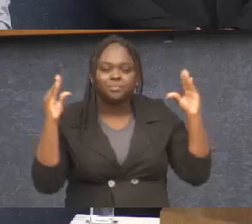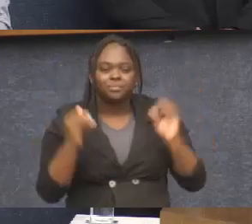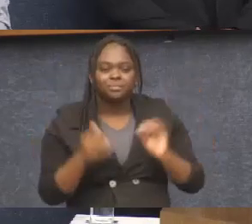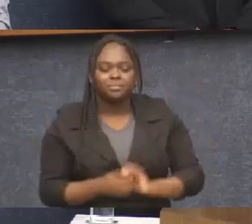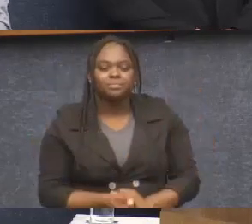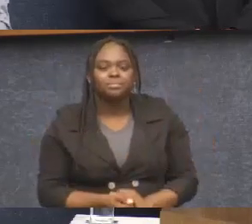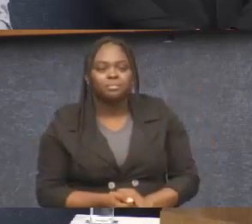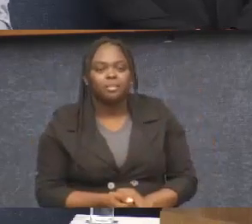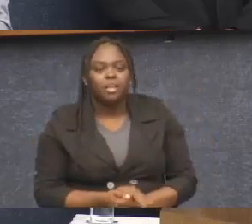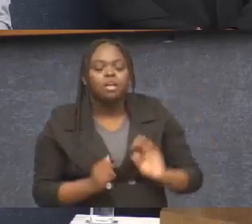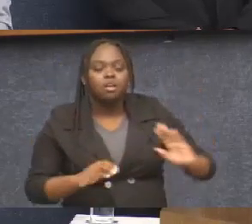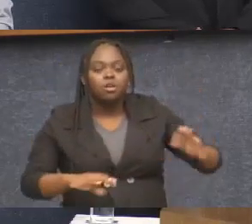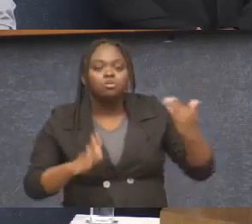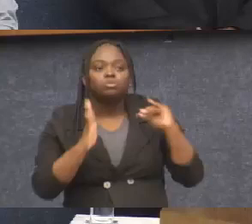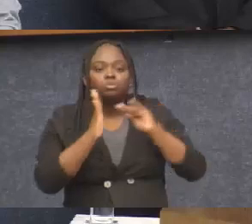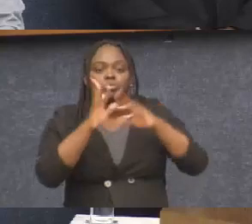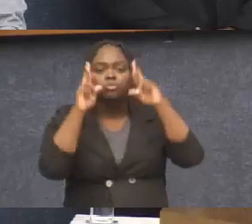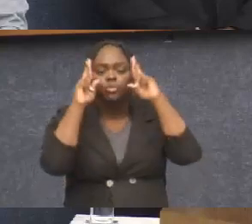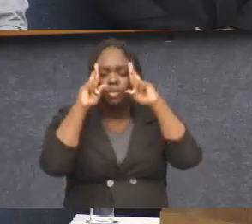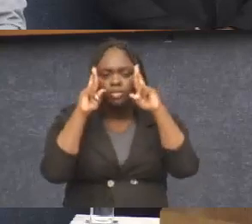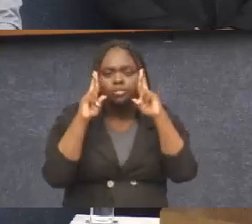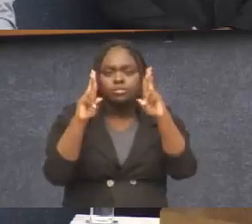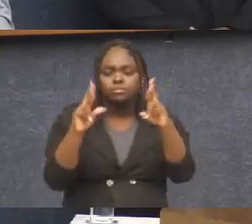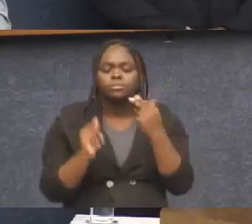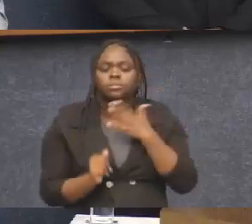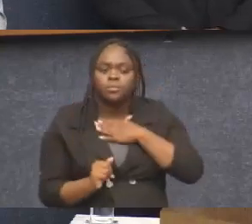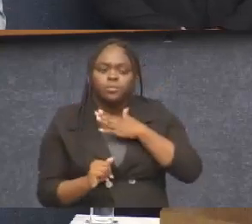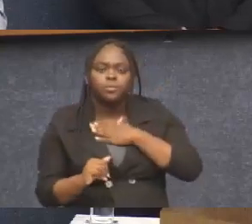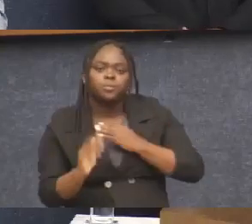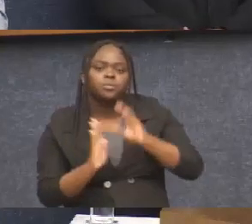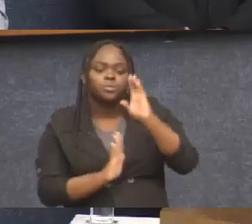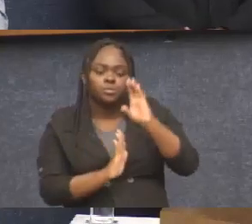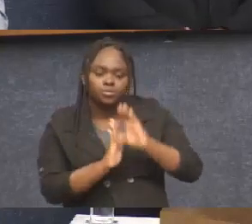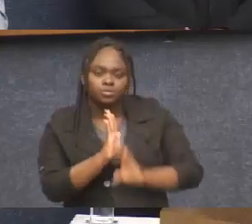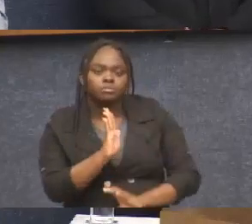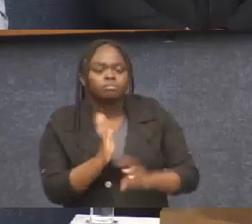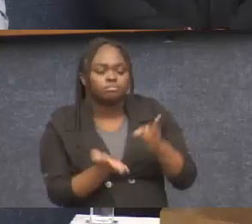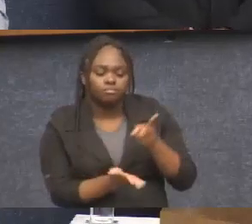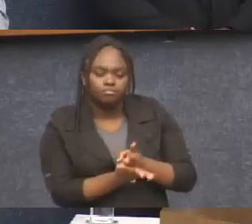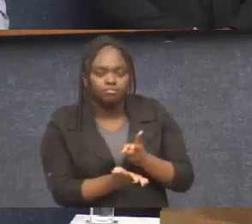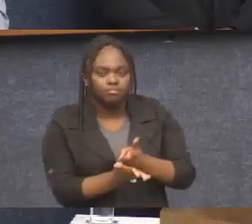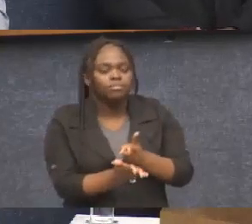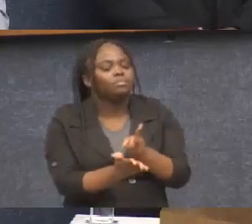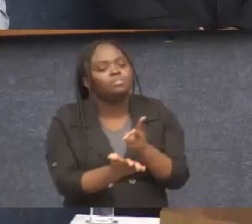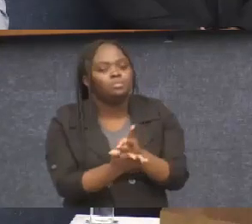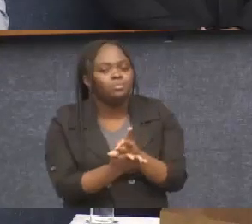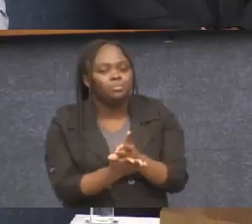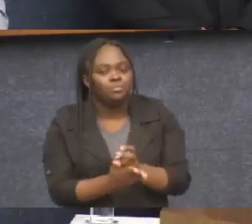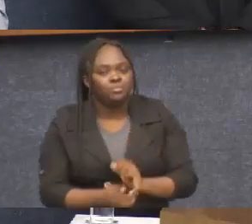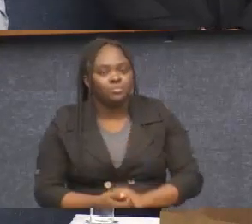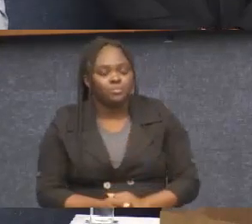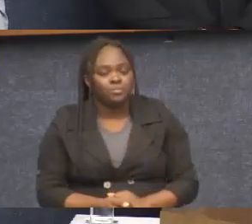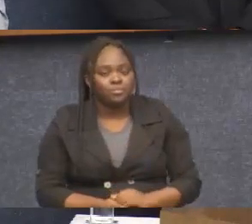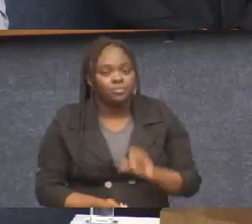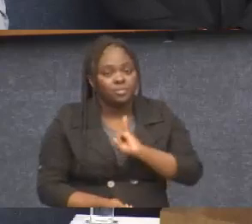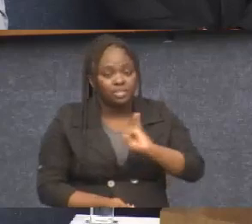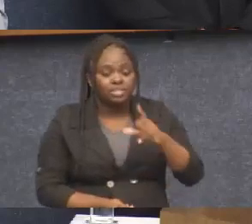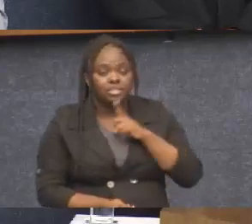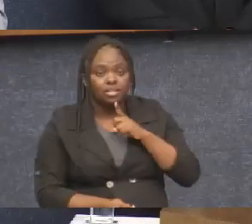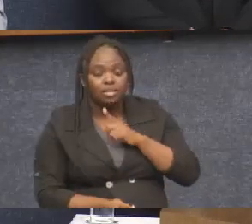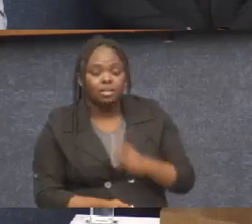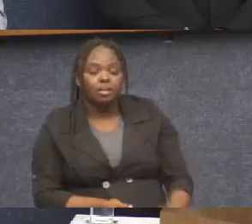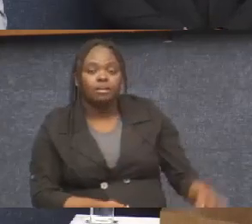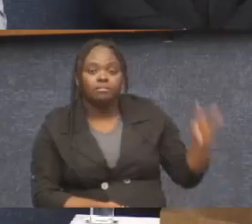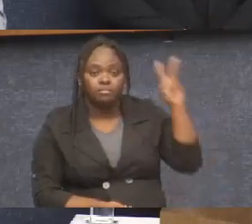todo respeito, meu conselho aos generosos é que continuem. Se tens essa